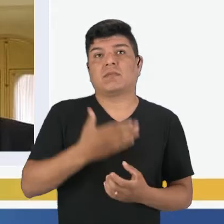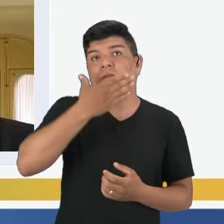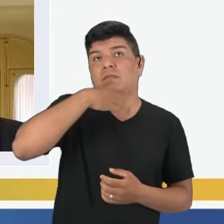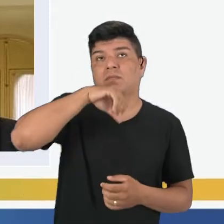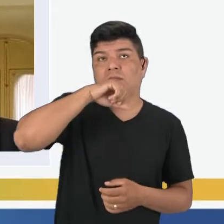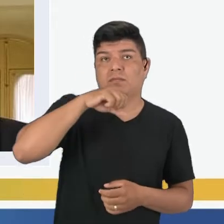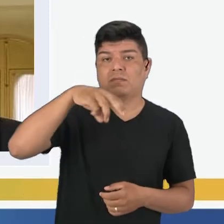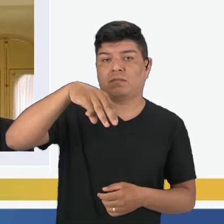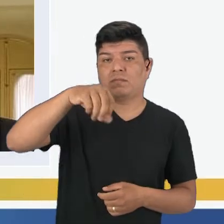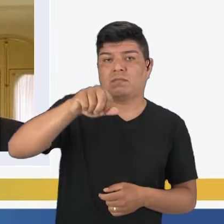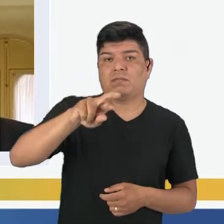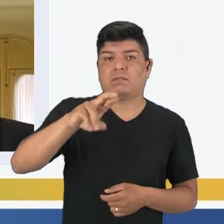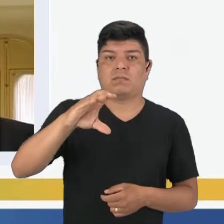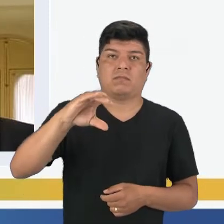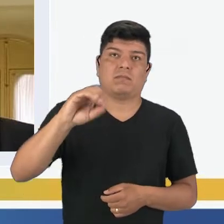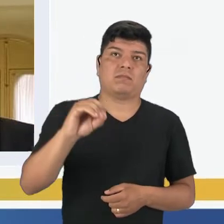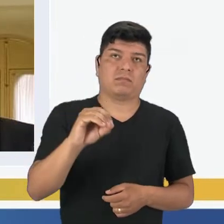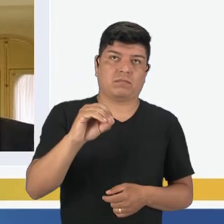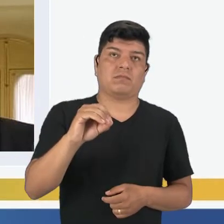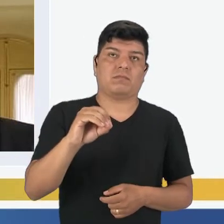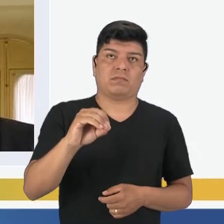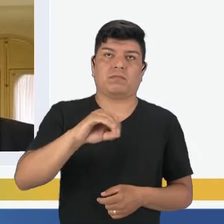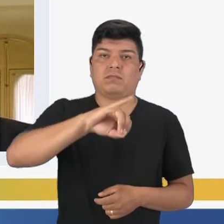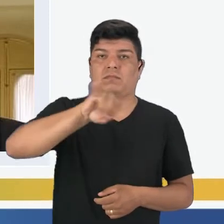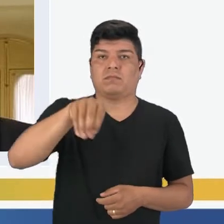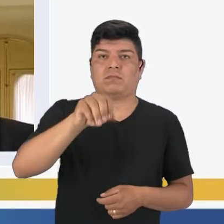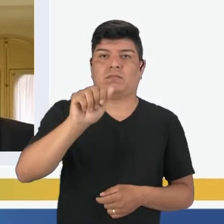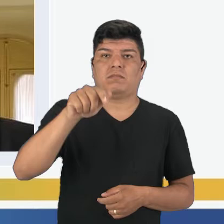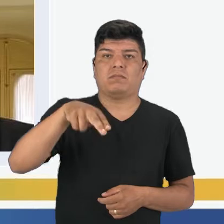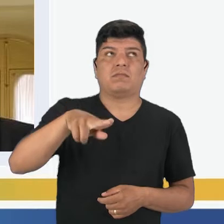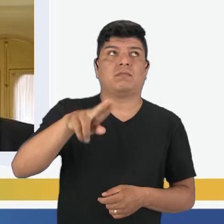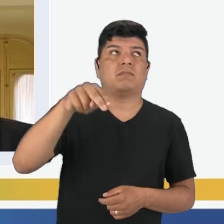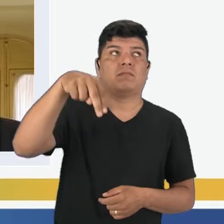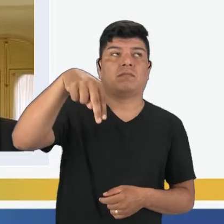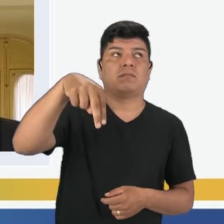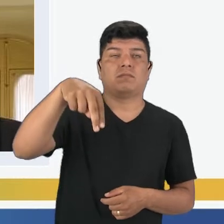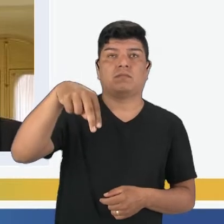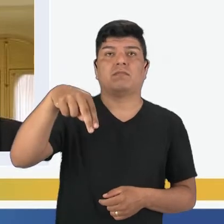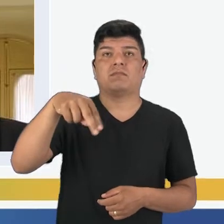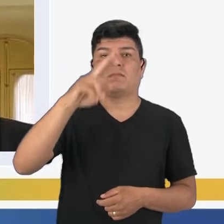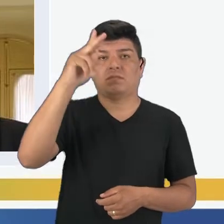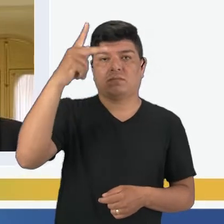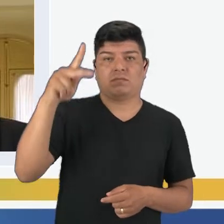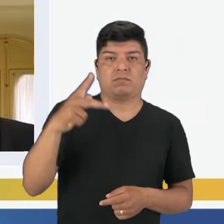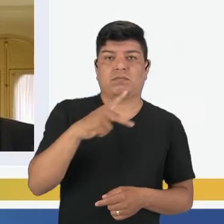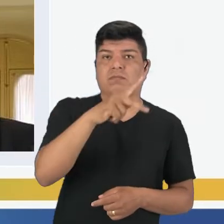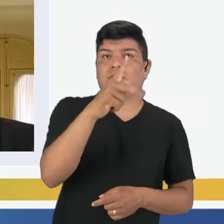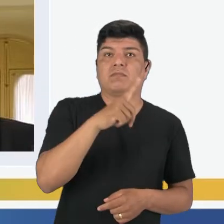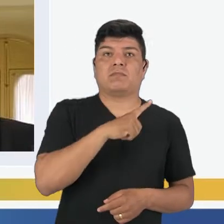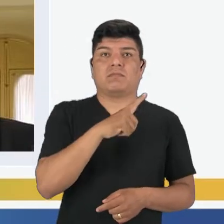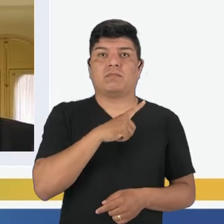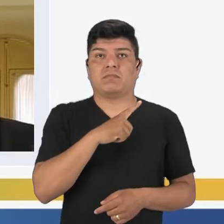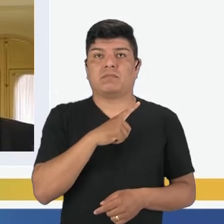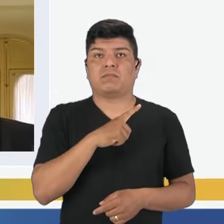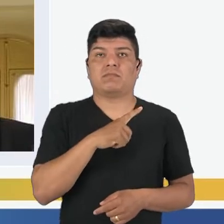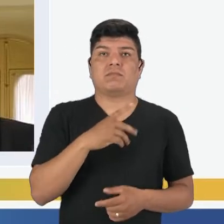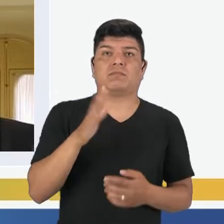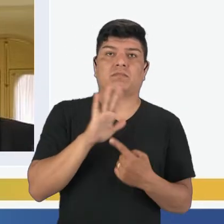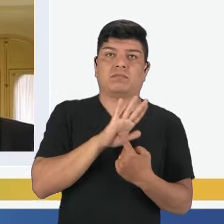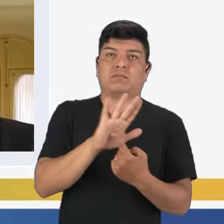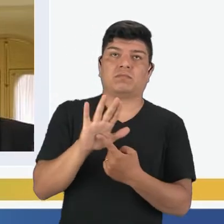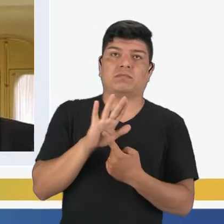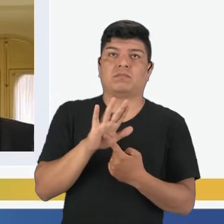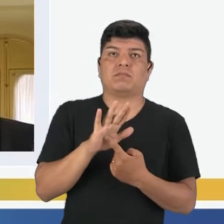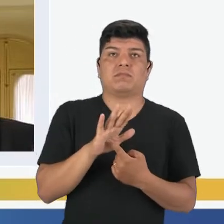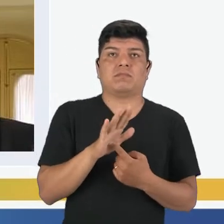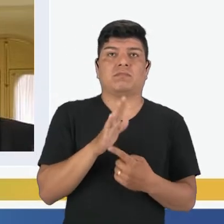de Jagum. É um líder de religião de matriz africana, ok? Candomblessista. O Pai Jagum, ele